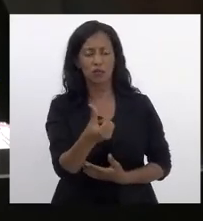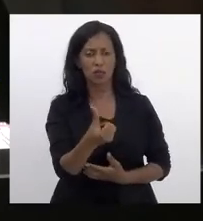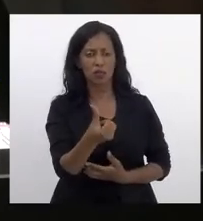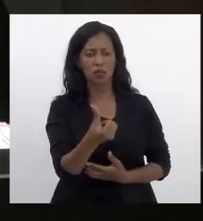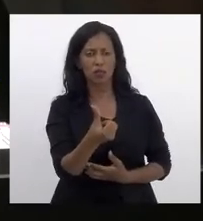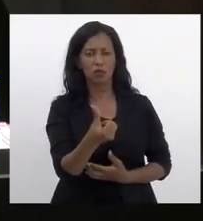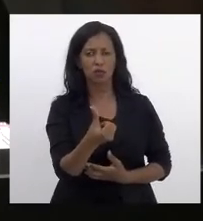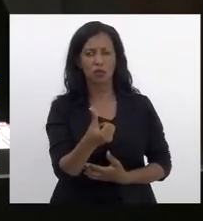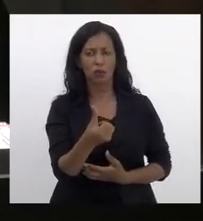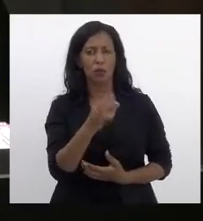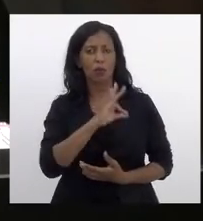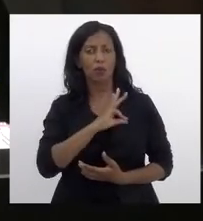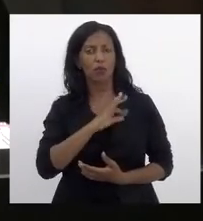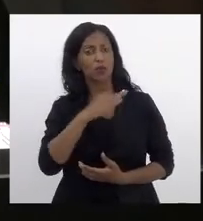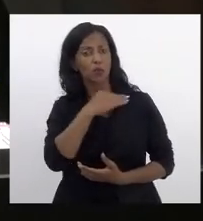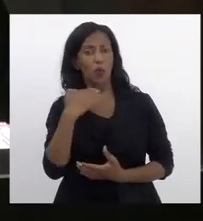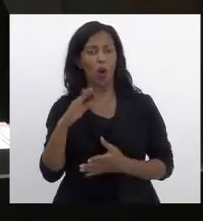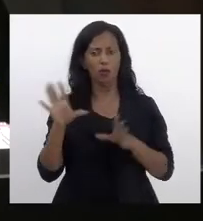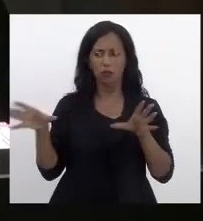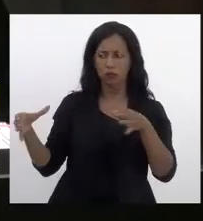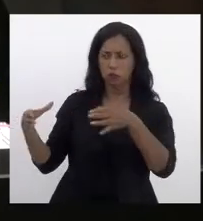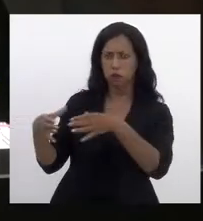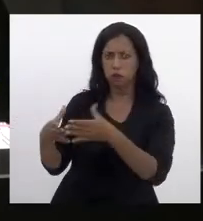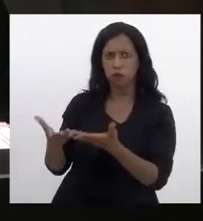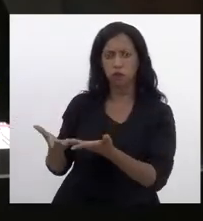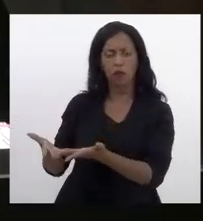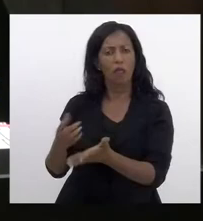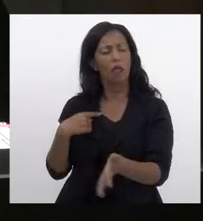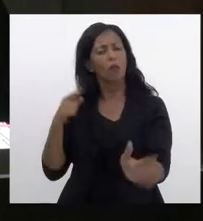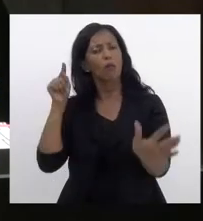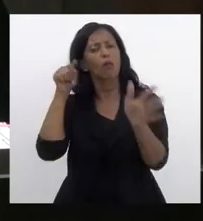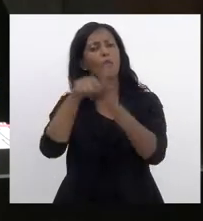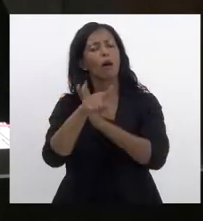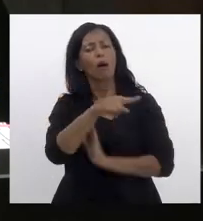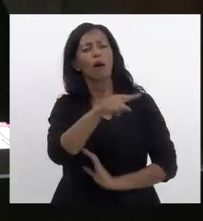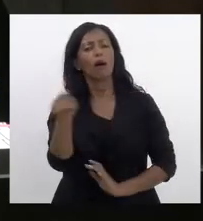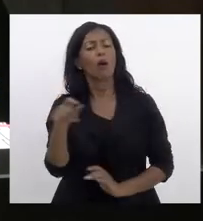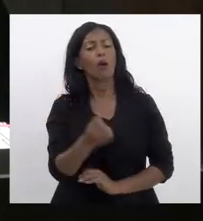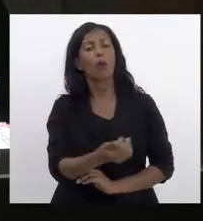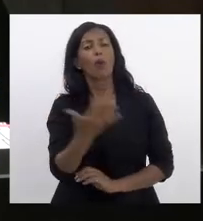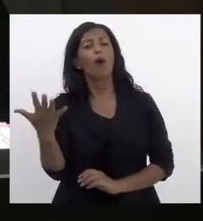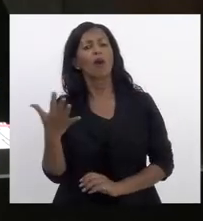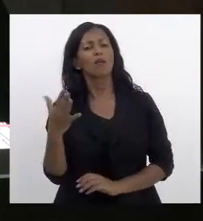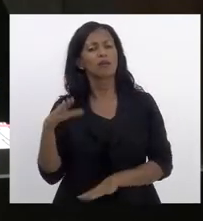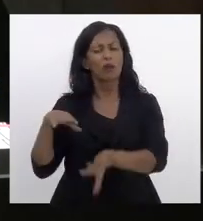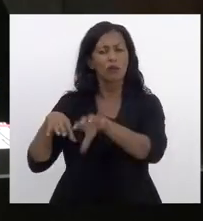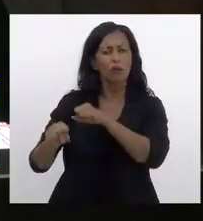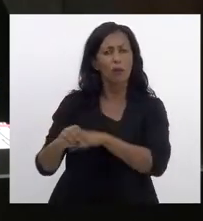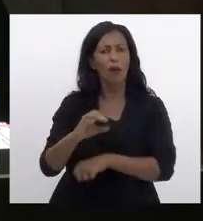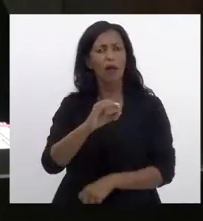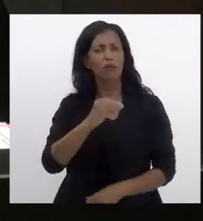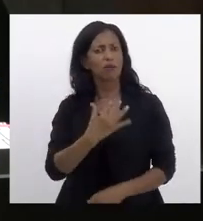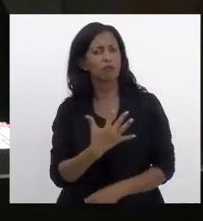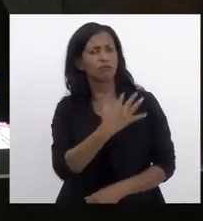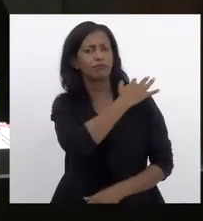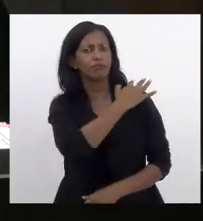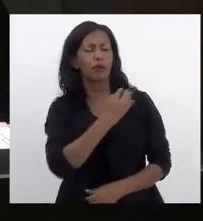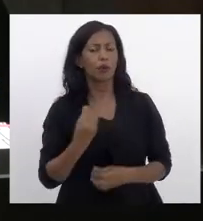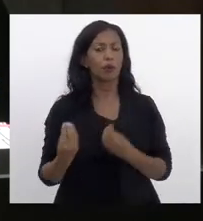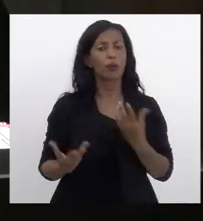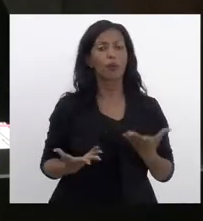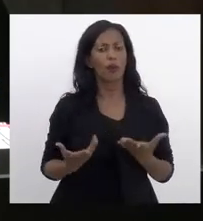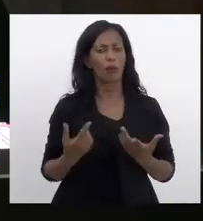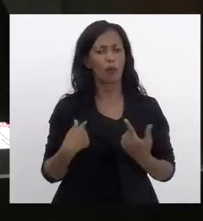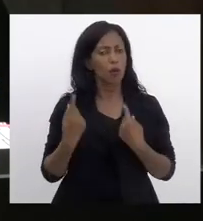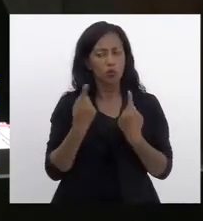3.600 e poucos policiais mortos. E eu pergunto, quantos eram oficiais? Quero ressaltar, não